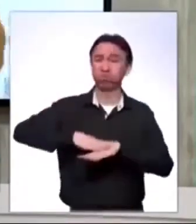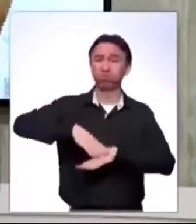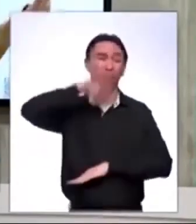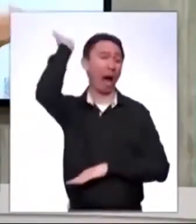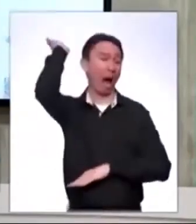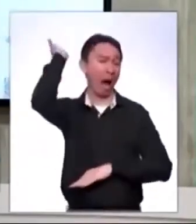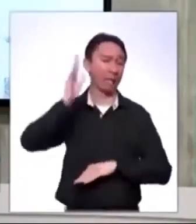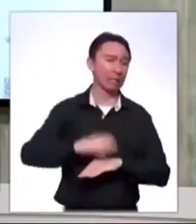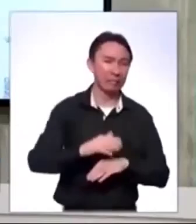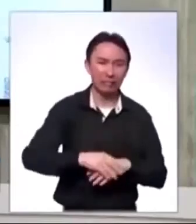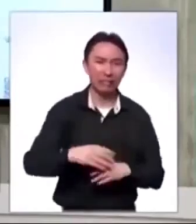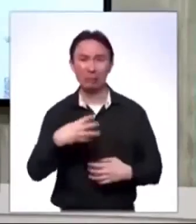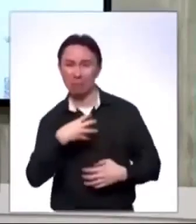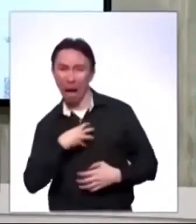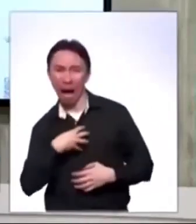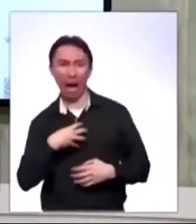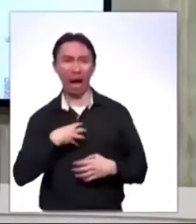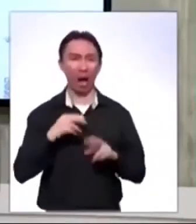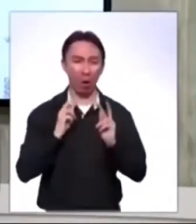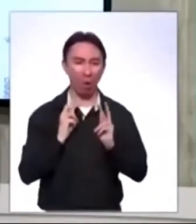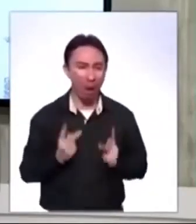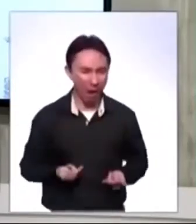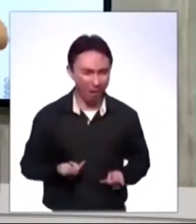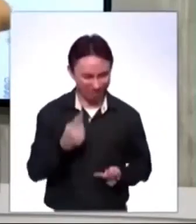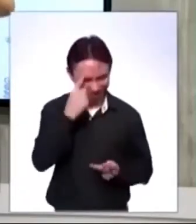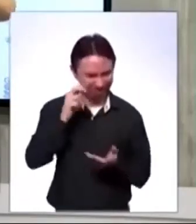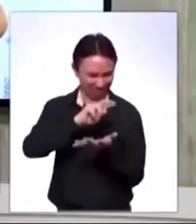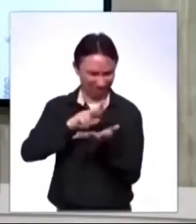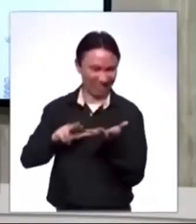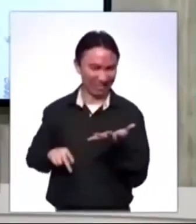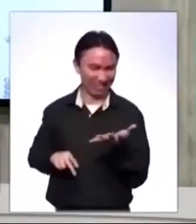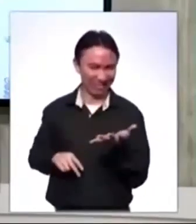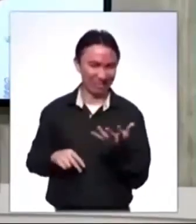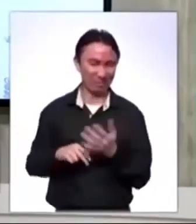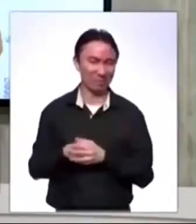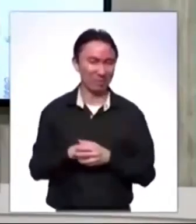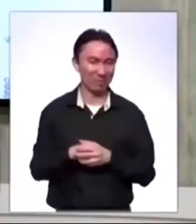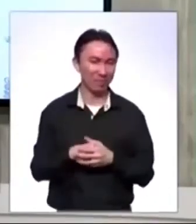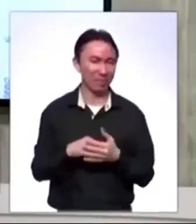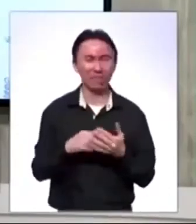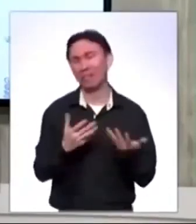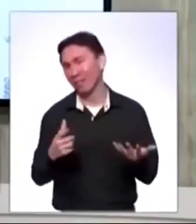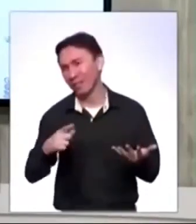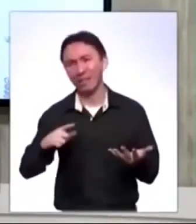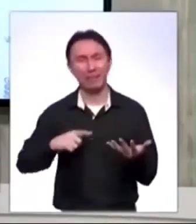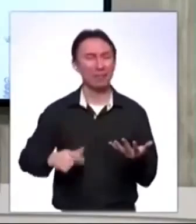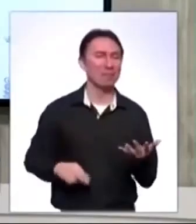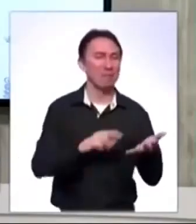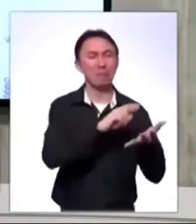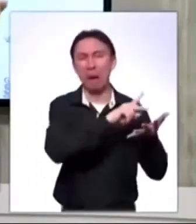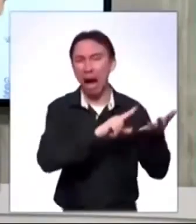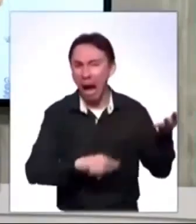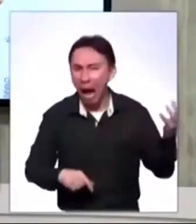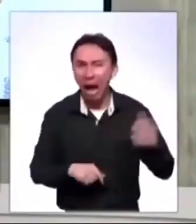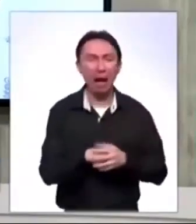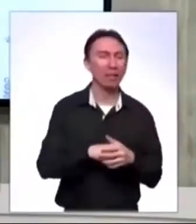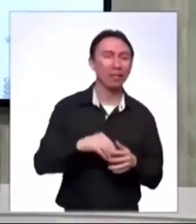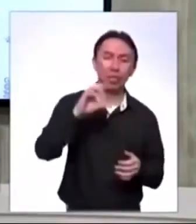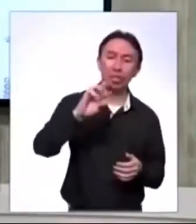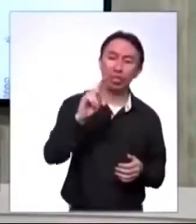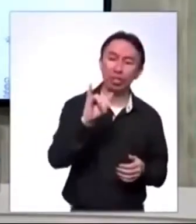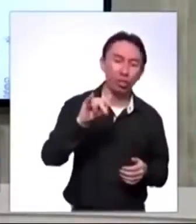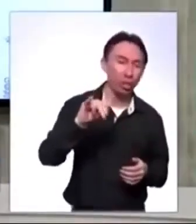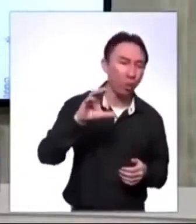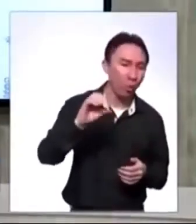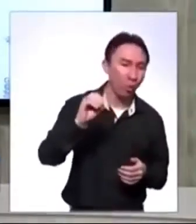com as emoções humanas, etc. Você viu que interessante? Claro que eu tenho outros autores. Chico Buarque de Holanda, tá